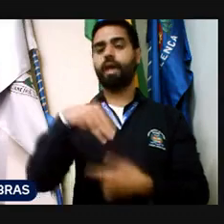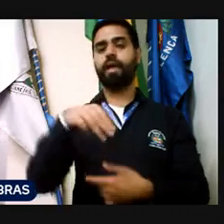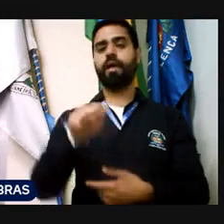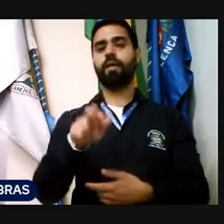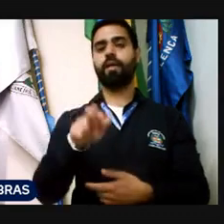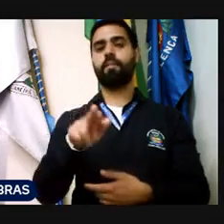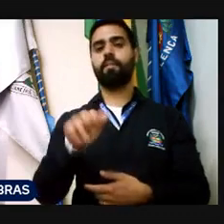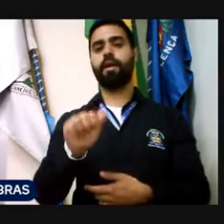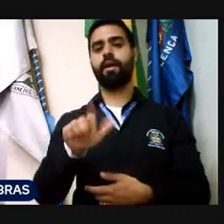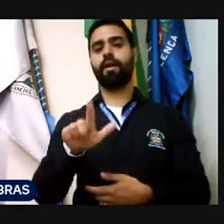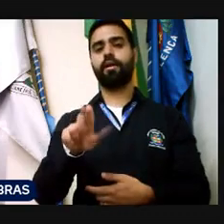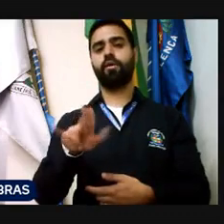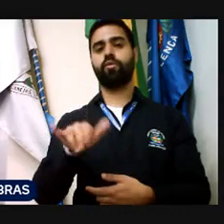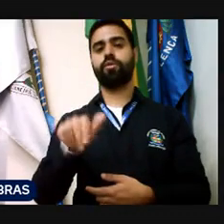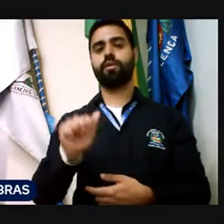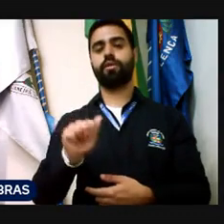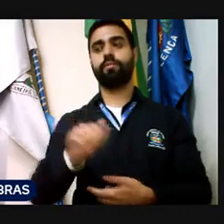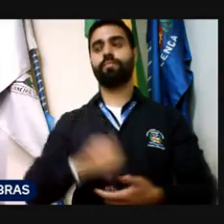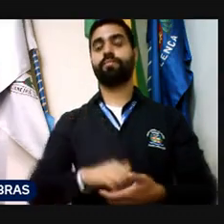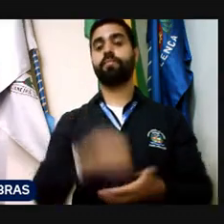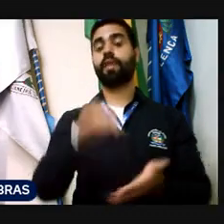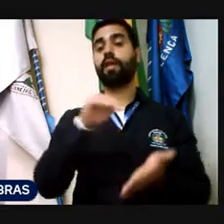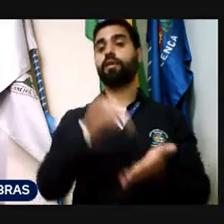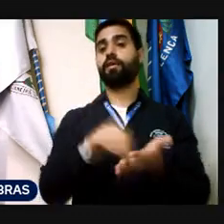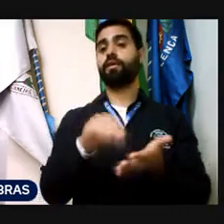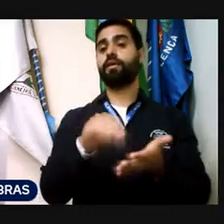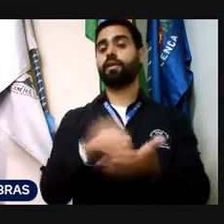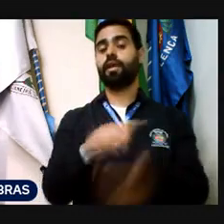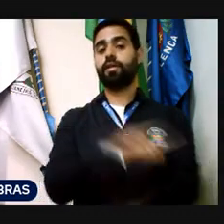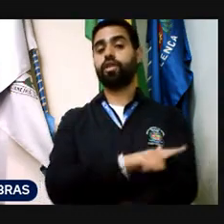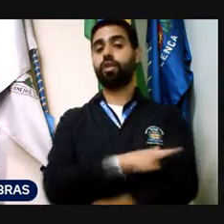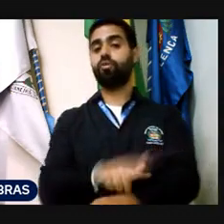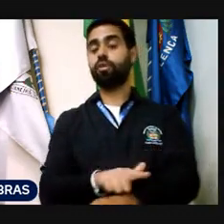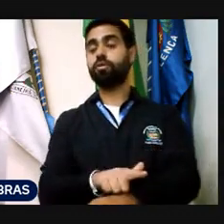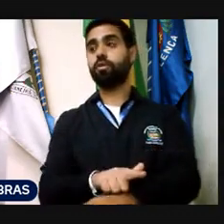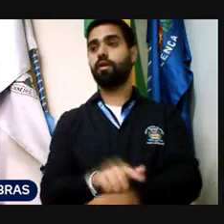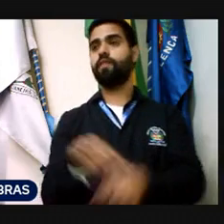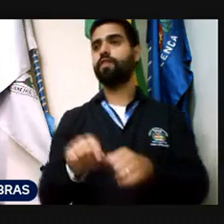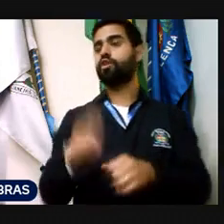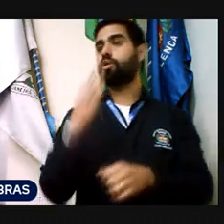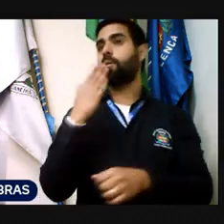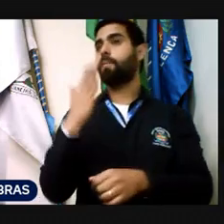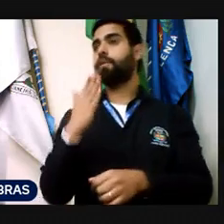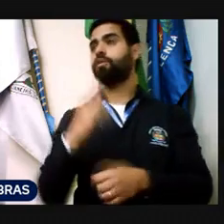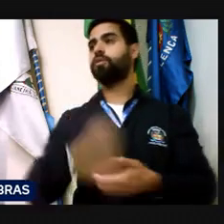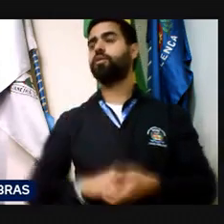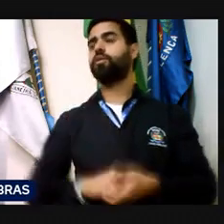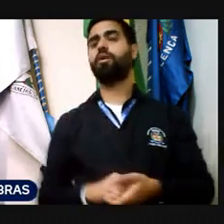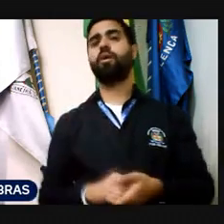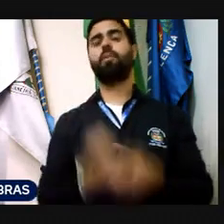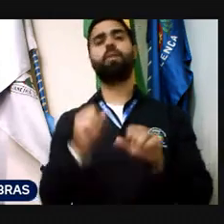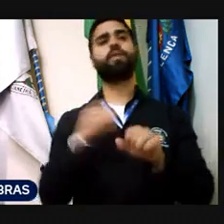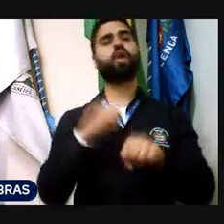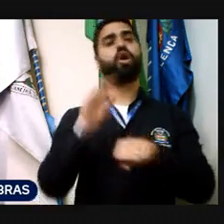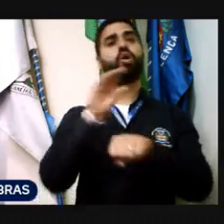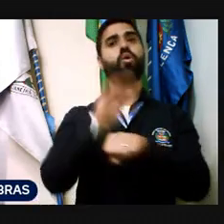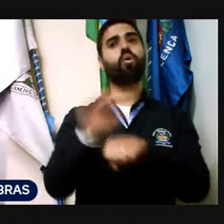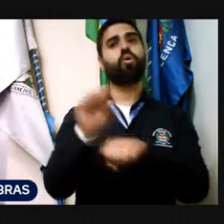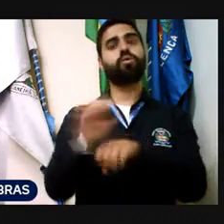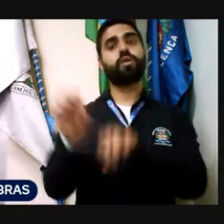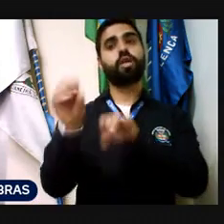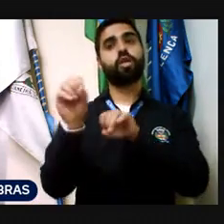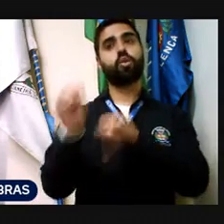Lúcia Marques de Medeiros Oliveira, secretária municipal de Educação, solicitando que seja ministrado o curso